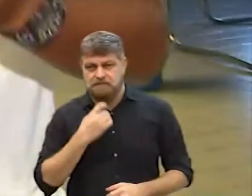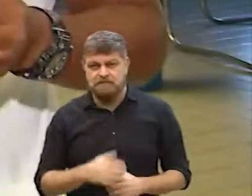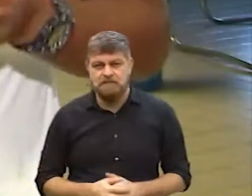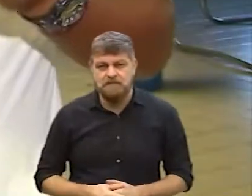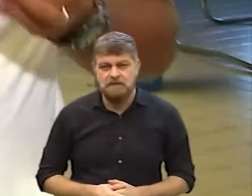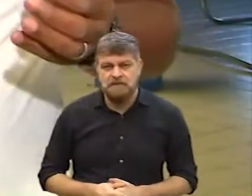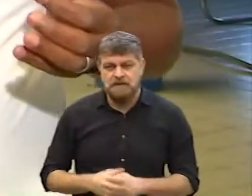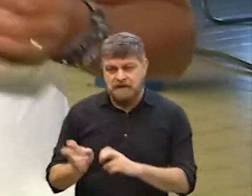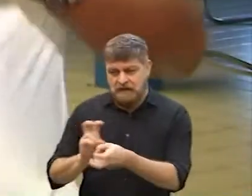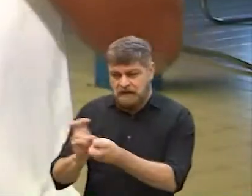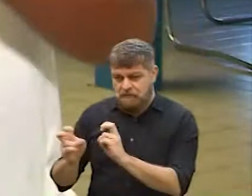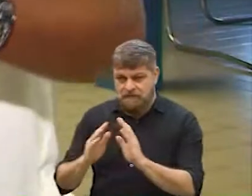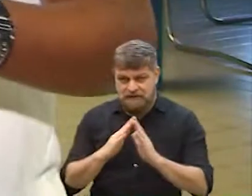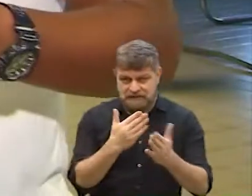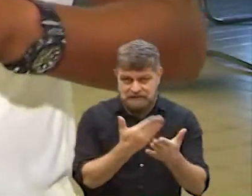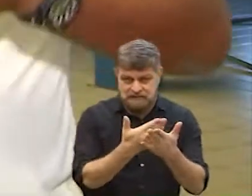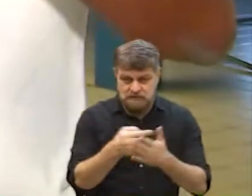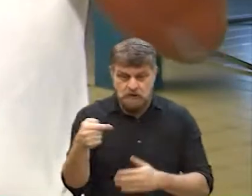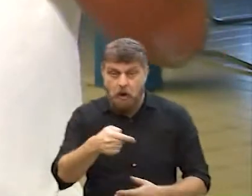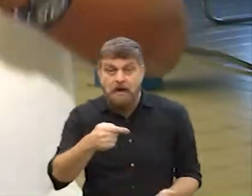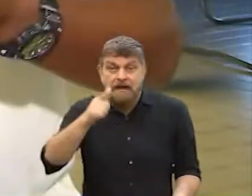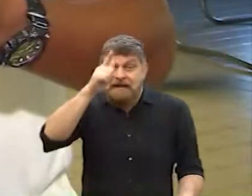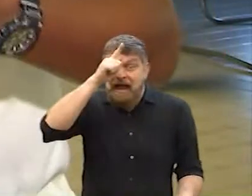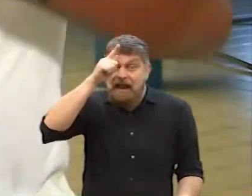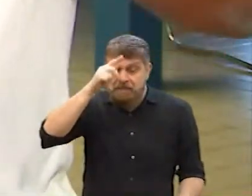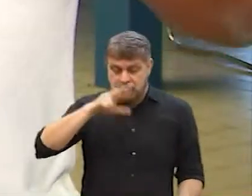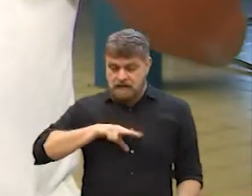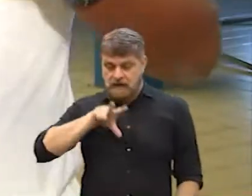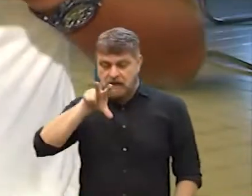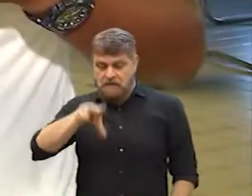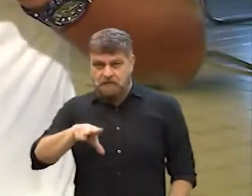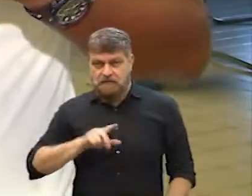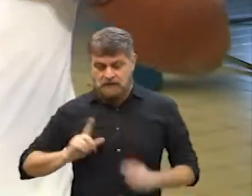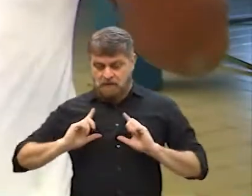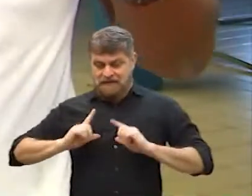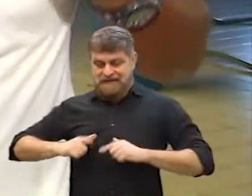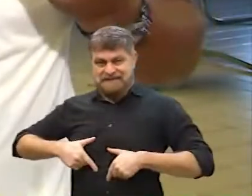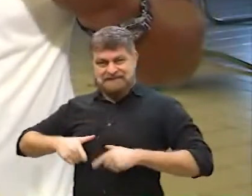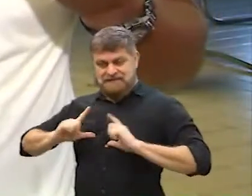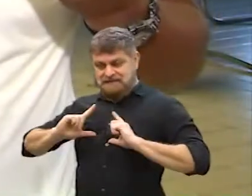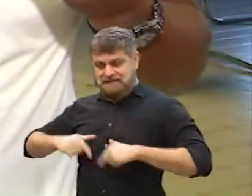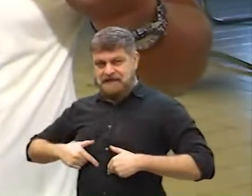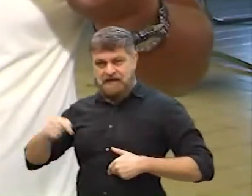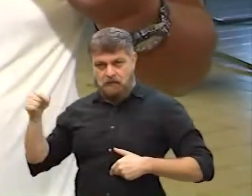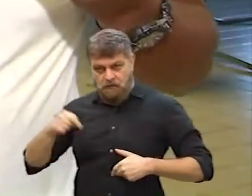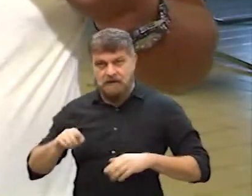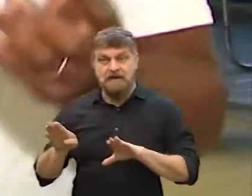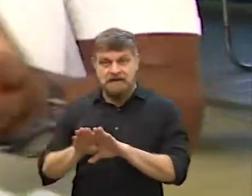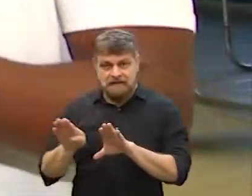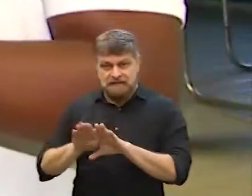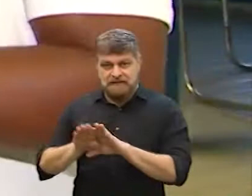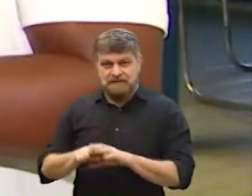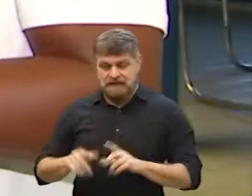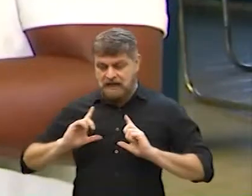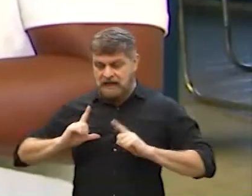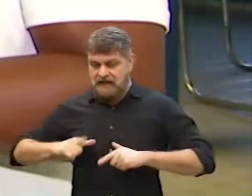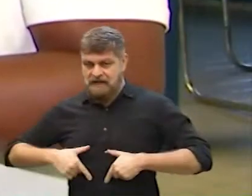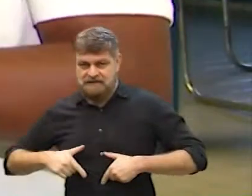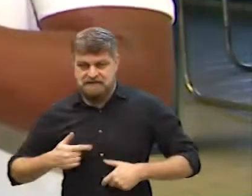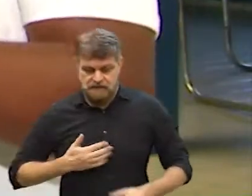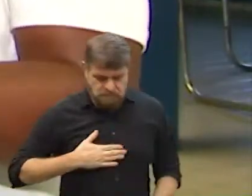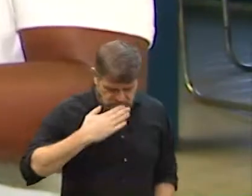Existe capoeira nas escolas da Alemanha, de Portugal. Em Israel, eles fazem a paz com a capoeira. Israelita e